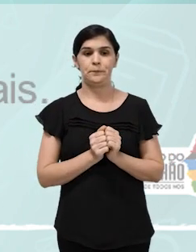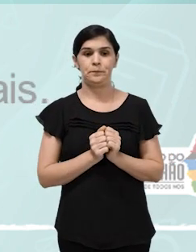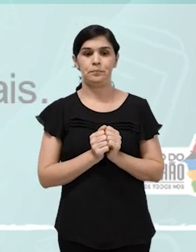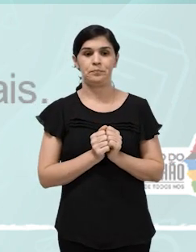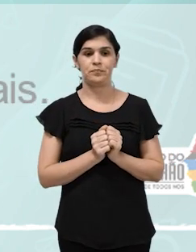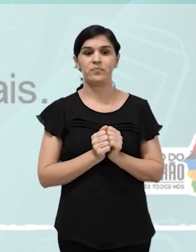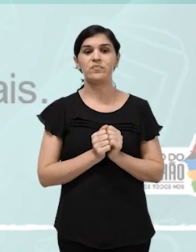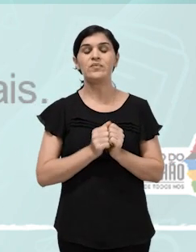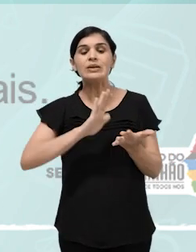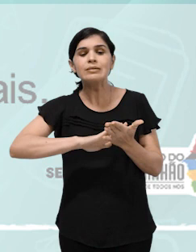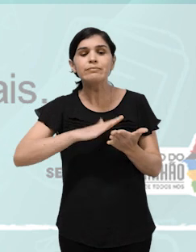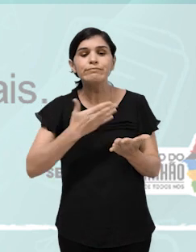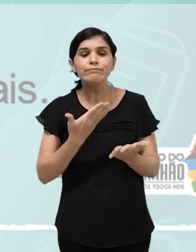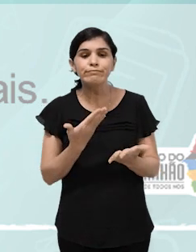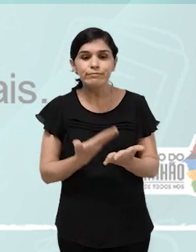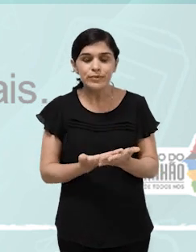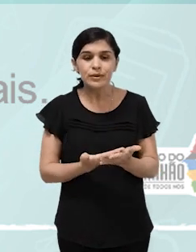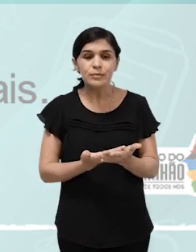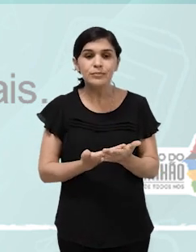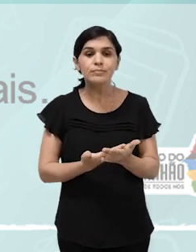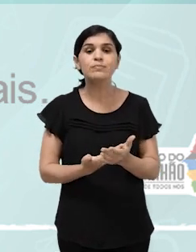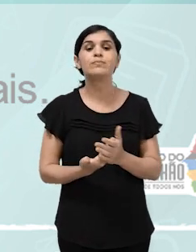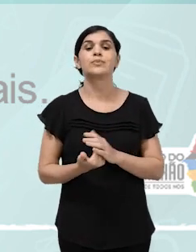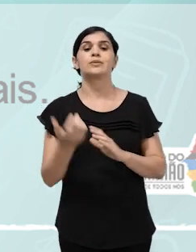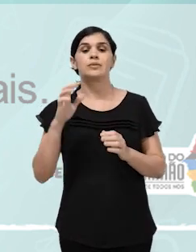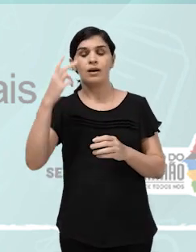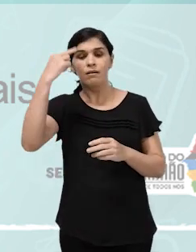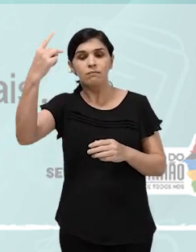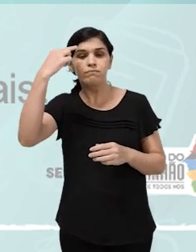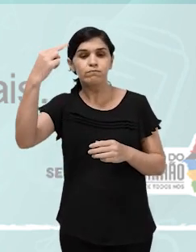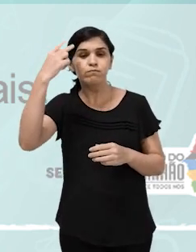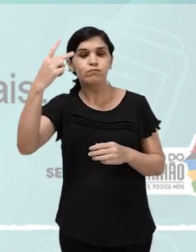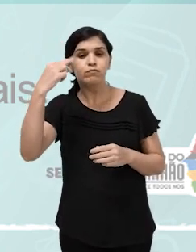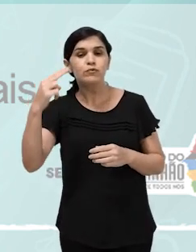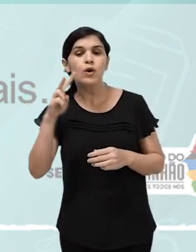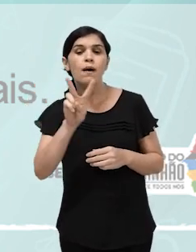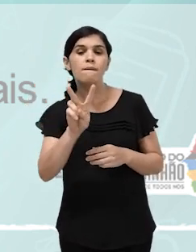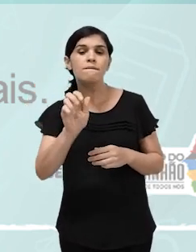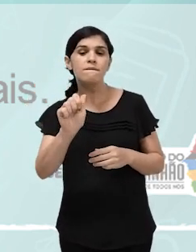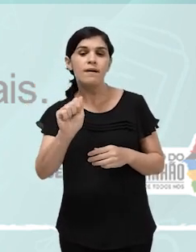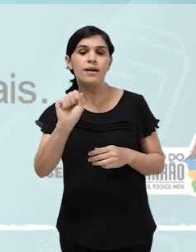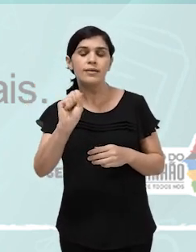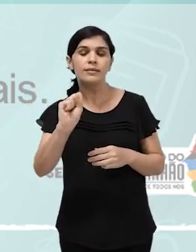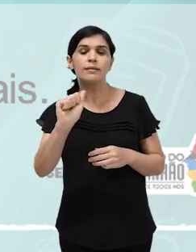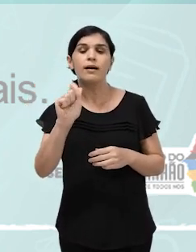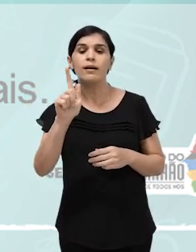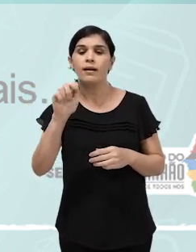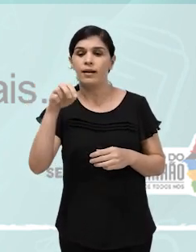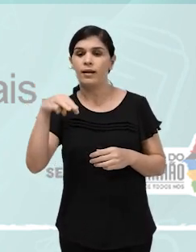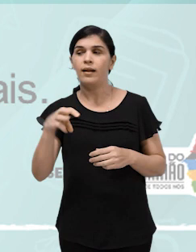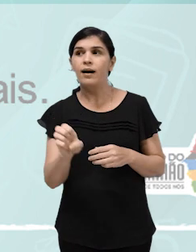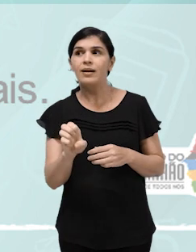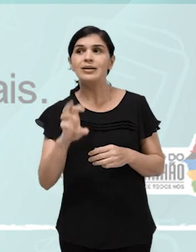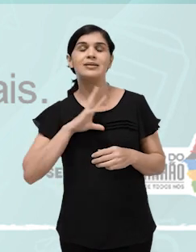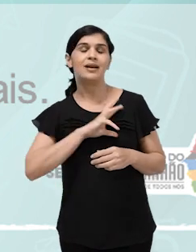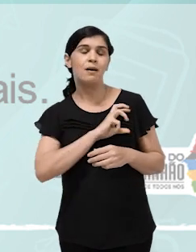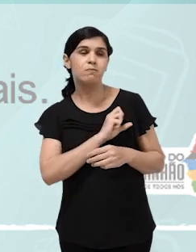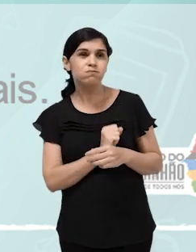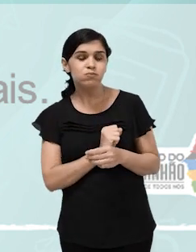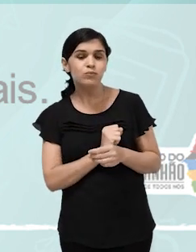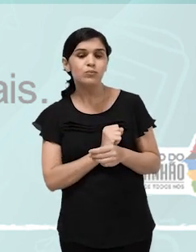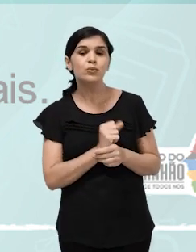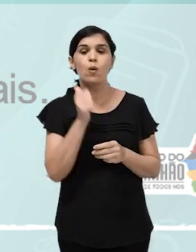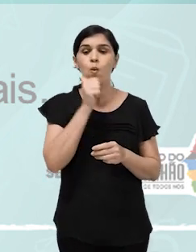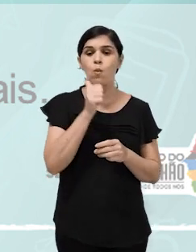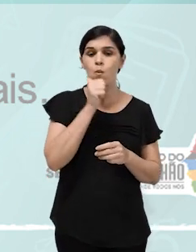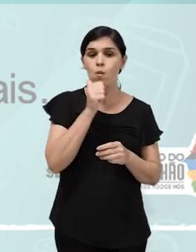Interpretando historicamente a relação de vassalagem entre o homem amante e a mulher amada, ou